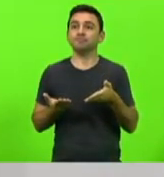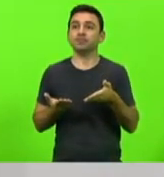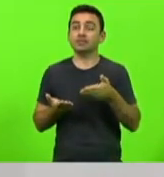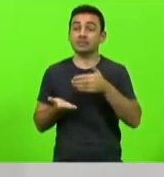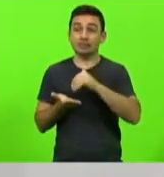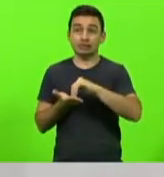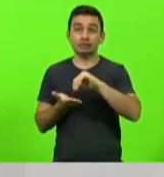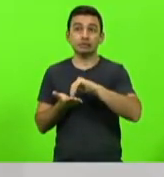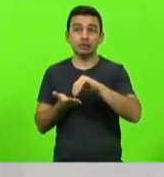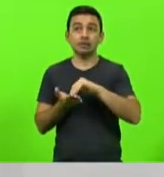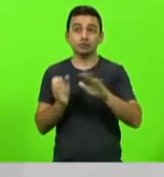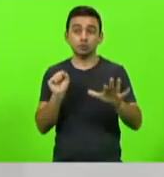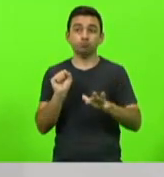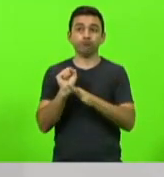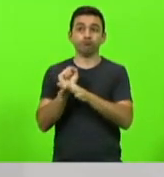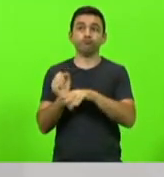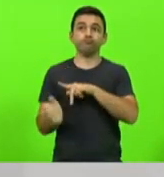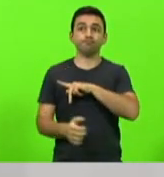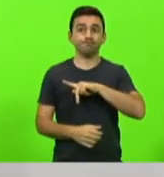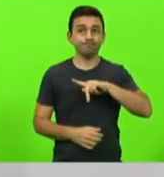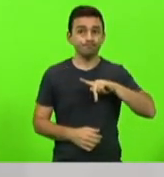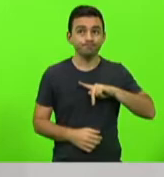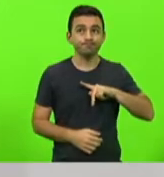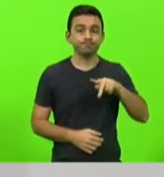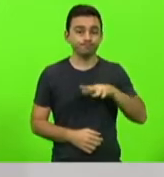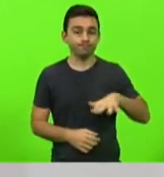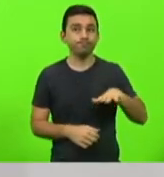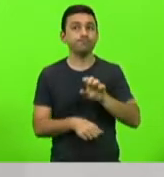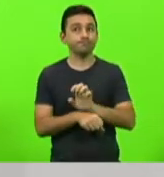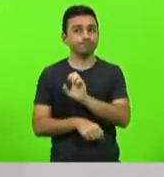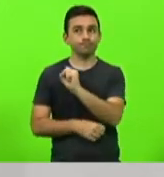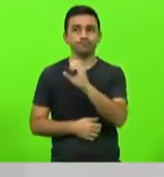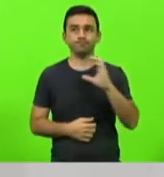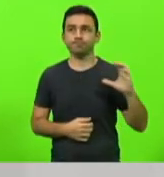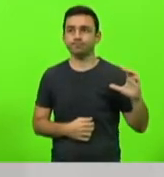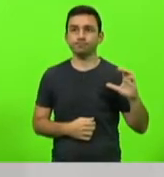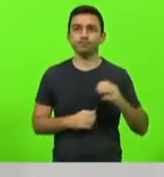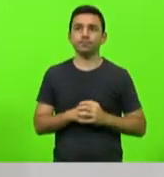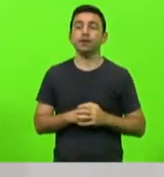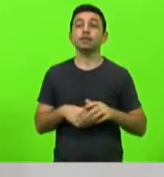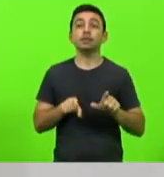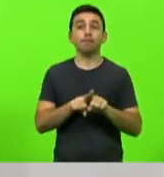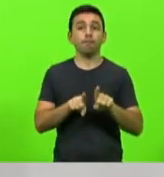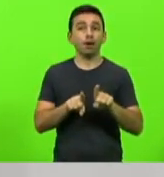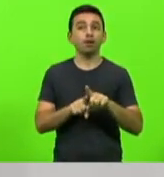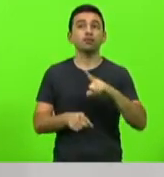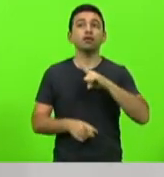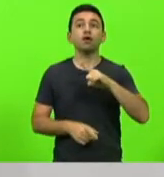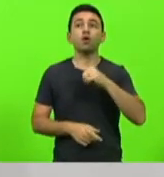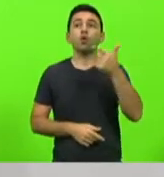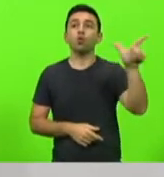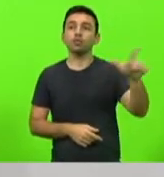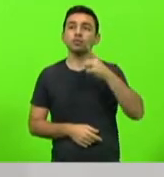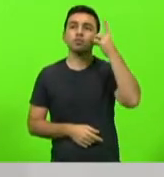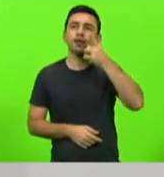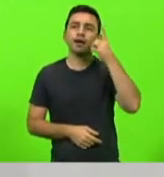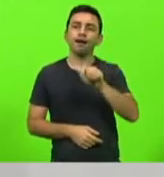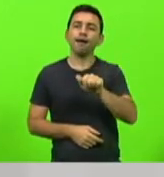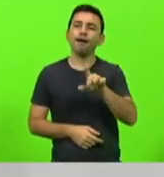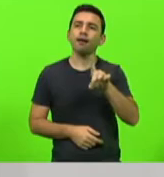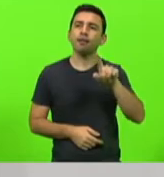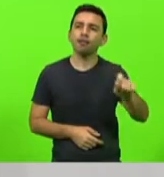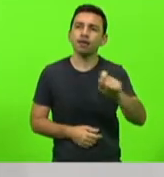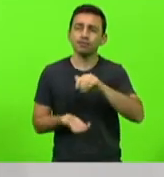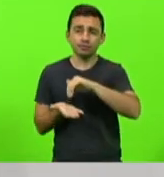secretária de segurança pública do nosso estado, como nós tivemos a deputada Ada,